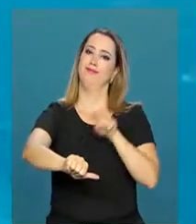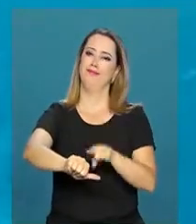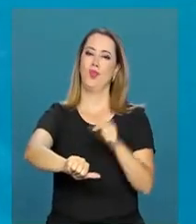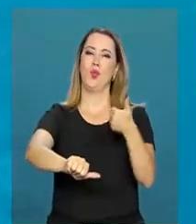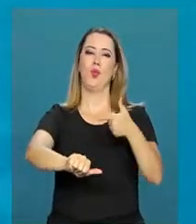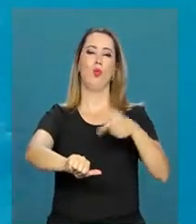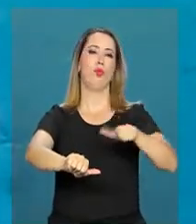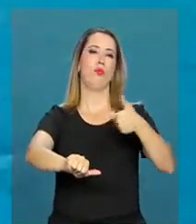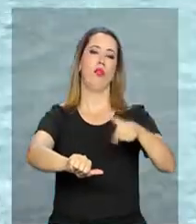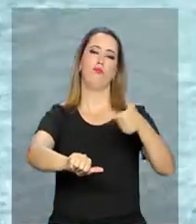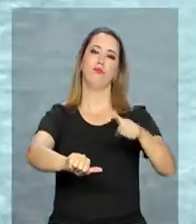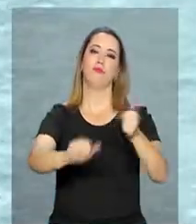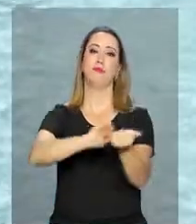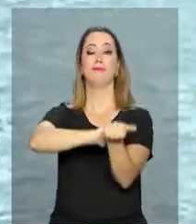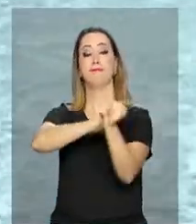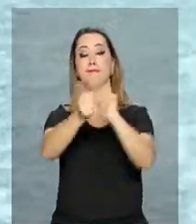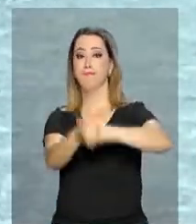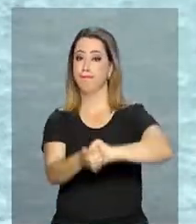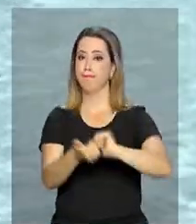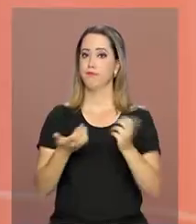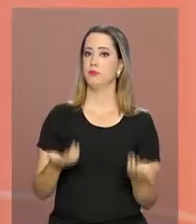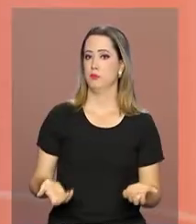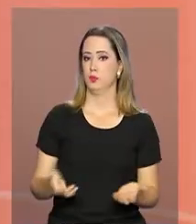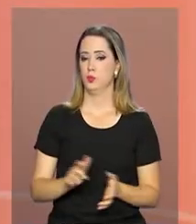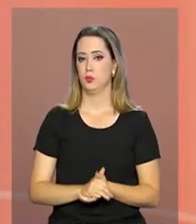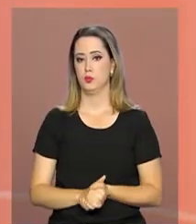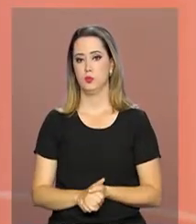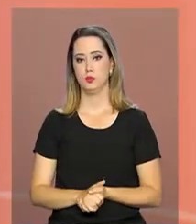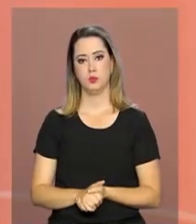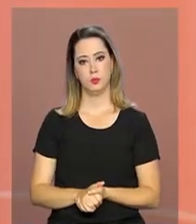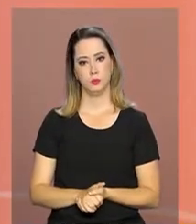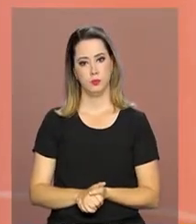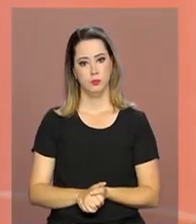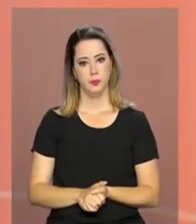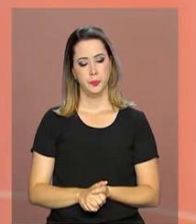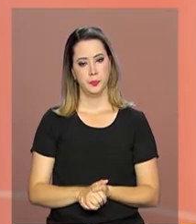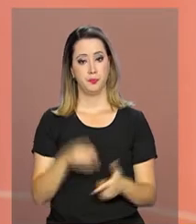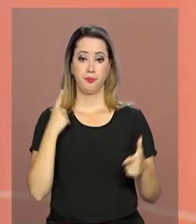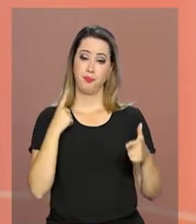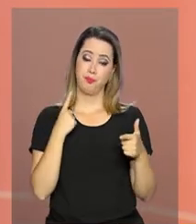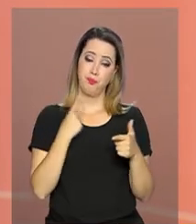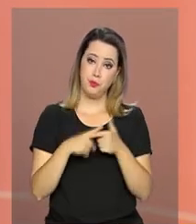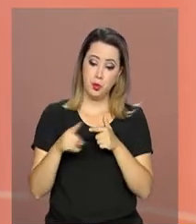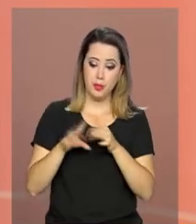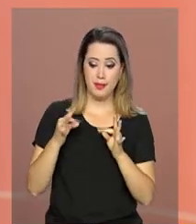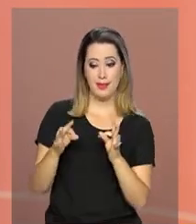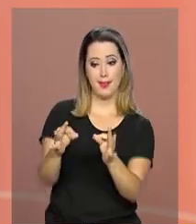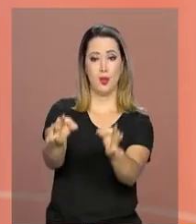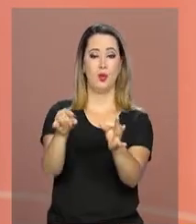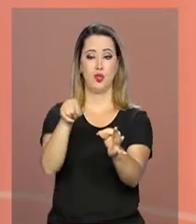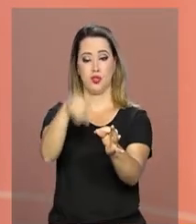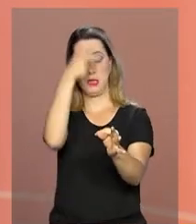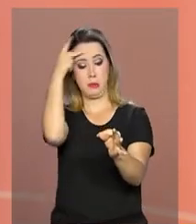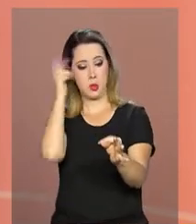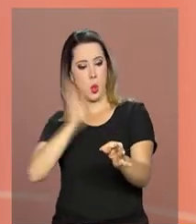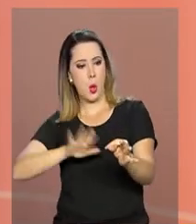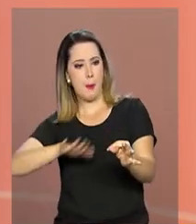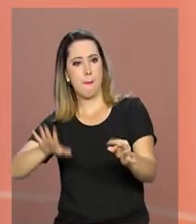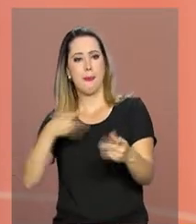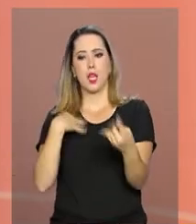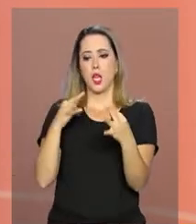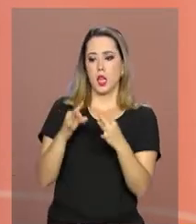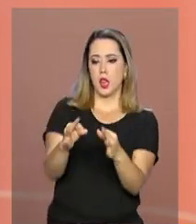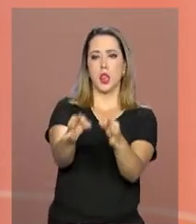na promoção da escola ativa da questão do da tecnologia cada vez mais as crianças com muita tecnologia